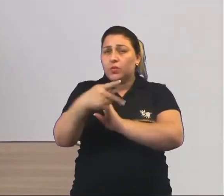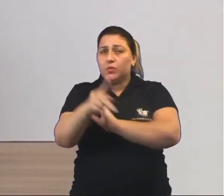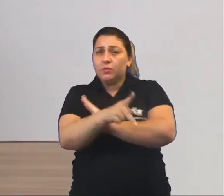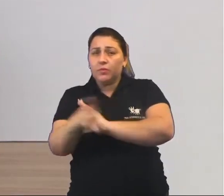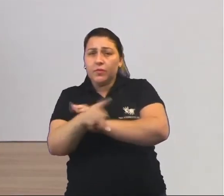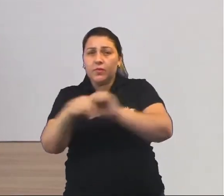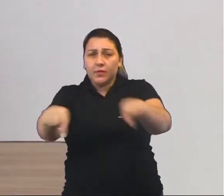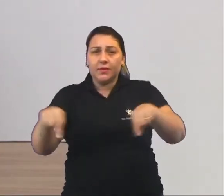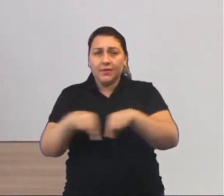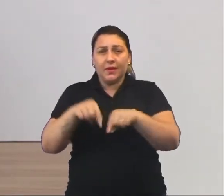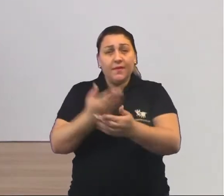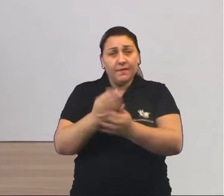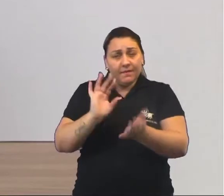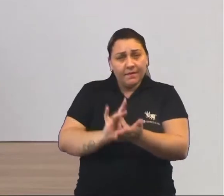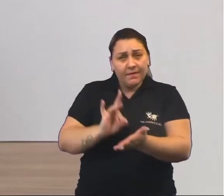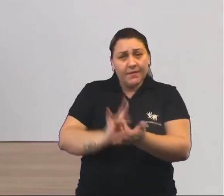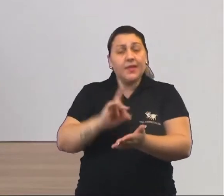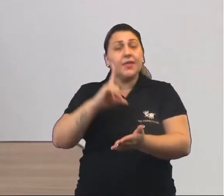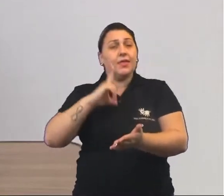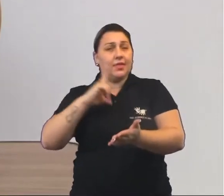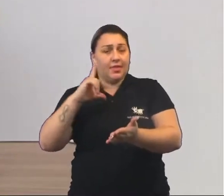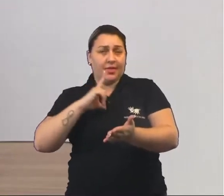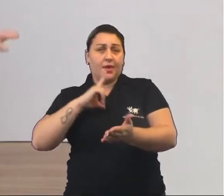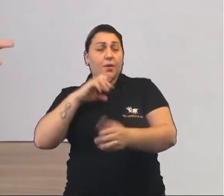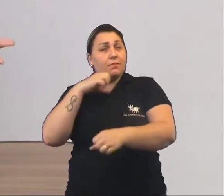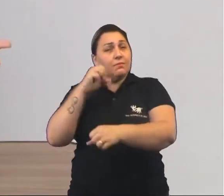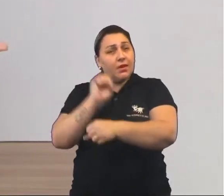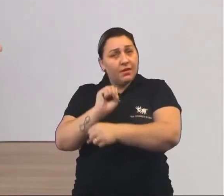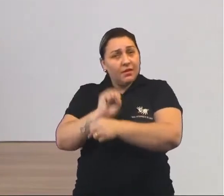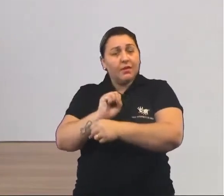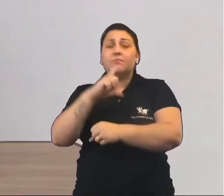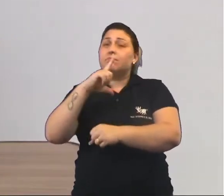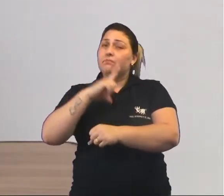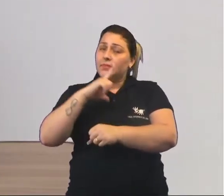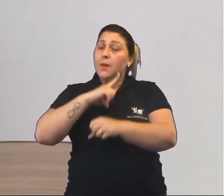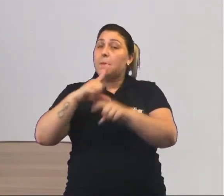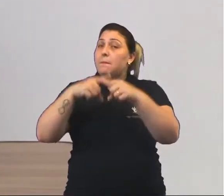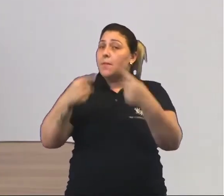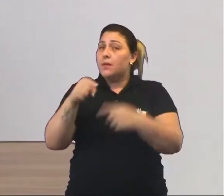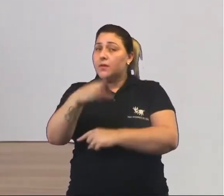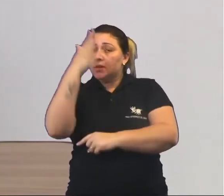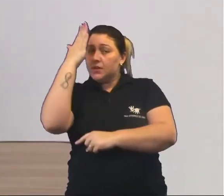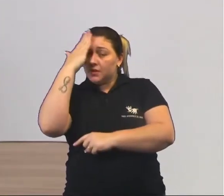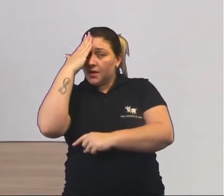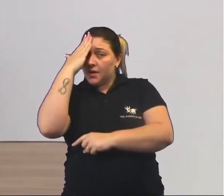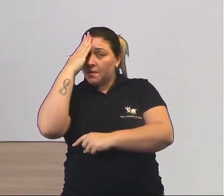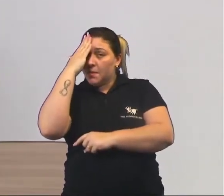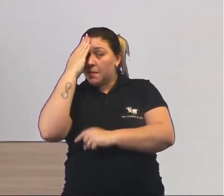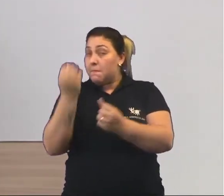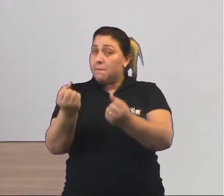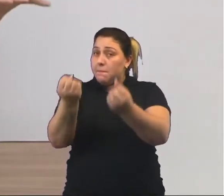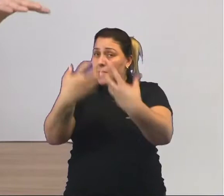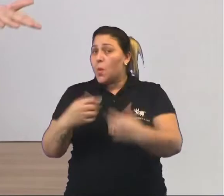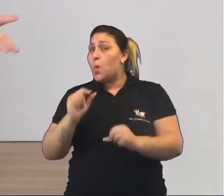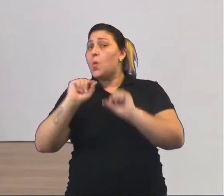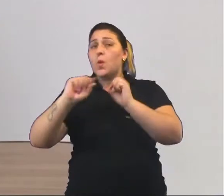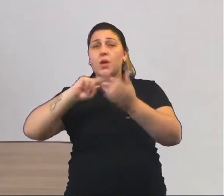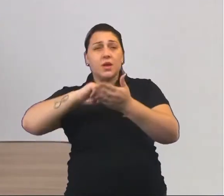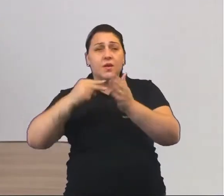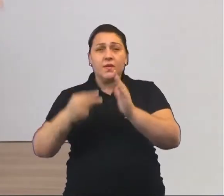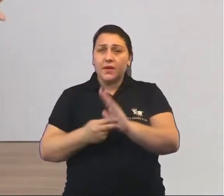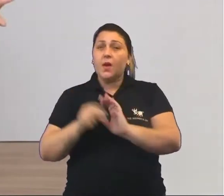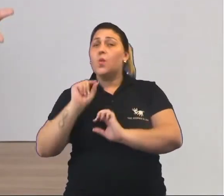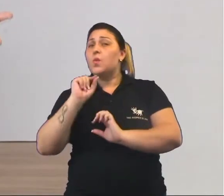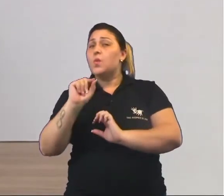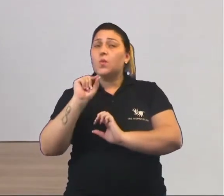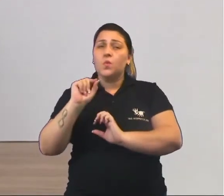professora de sala, não é mesmo? Que há umas pausas que existem, mas você sabe me dar a definição? O que seria então,